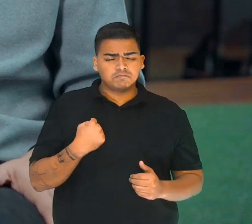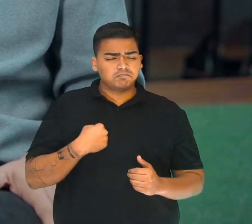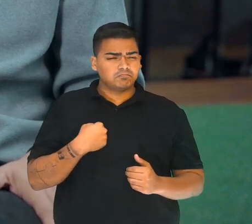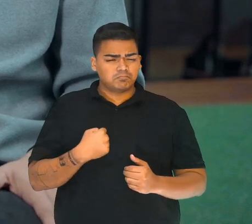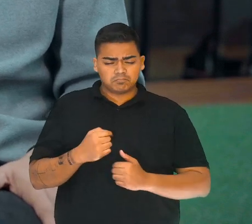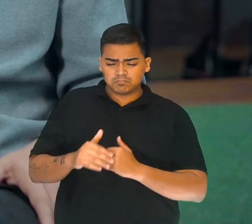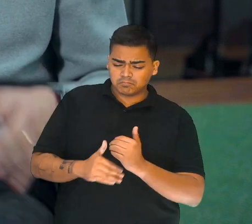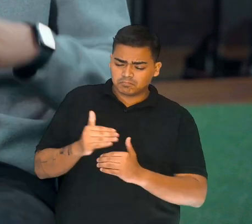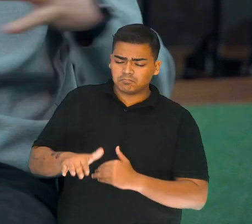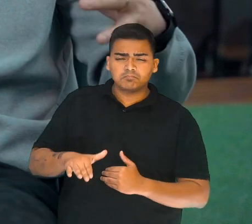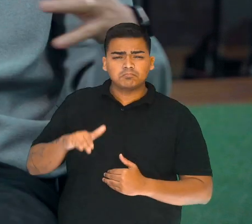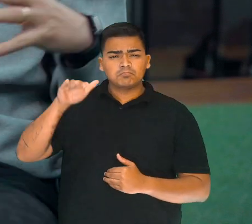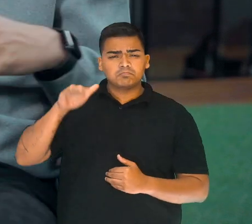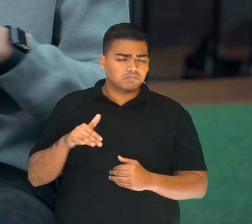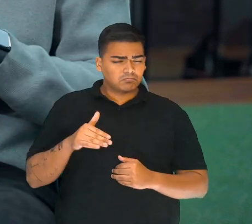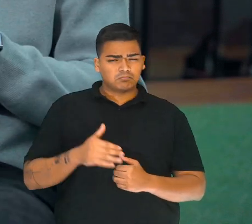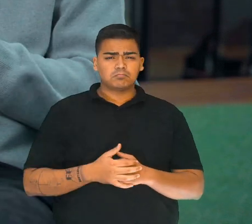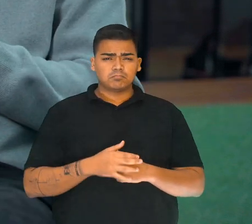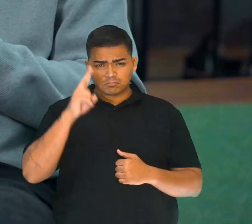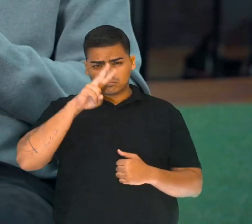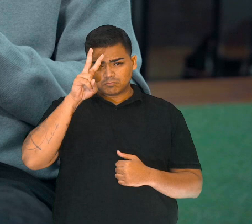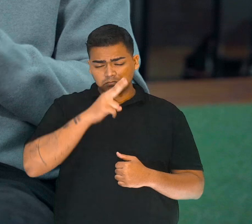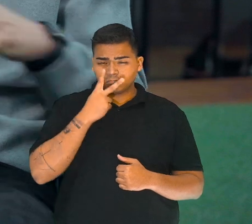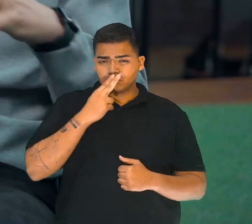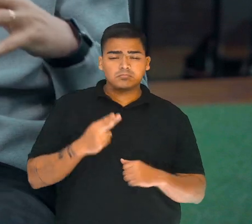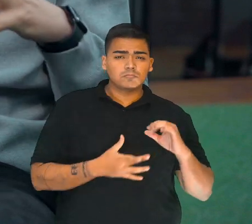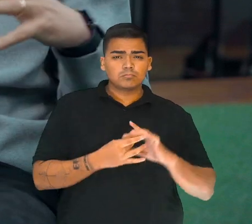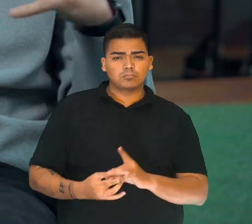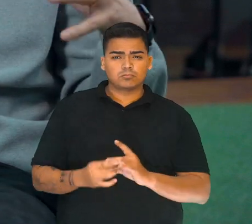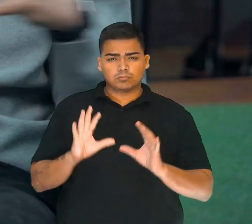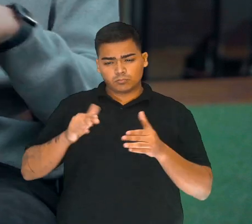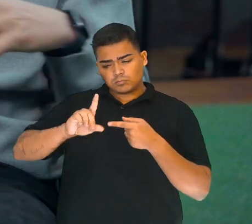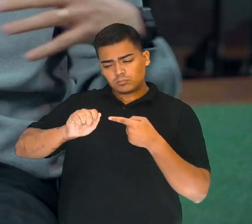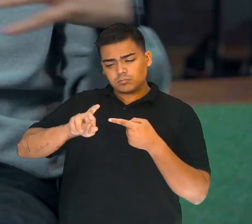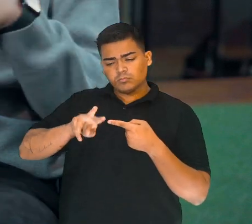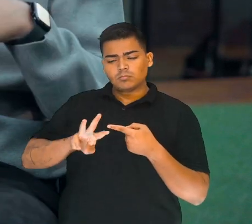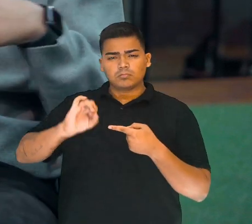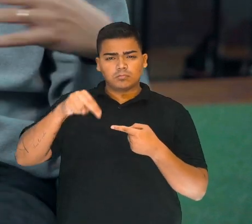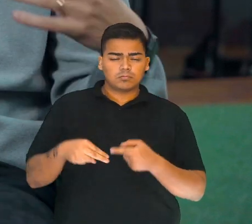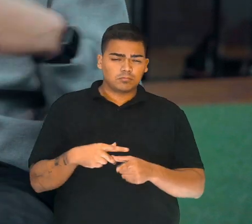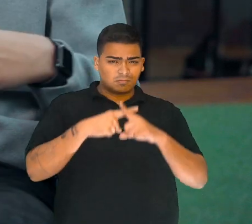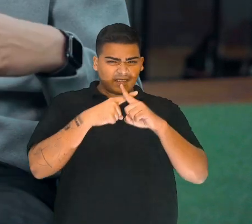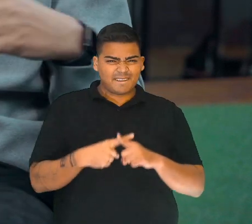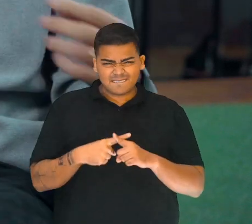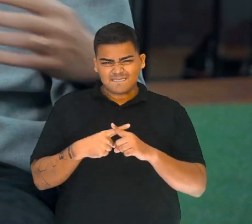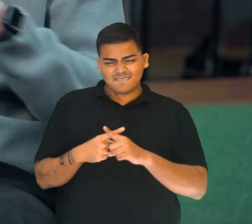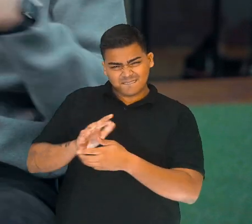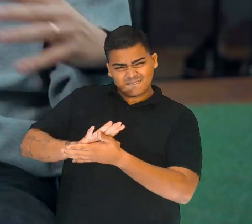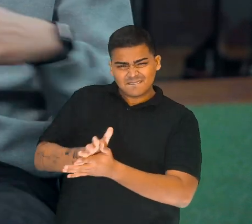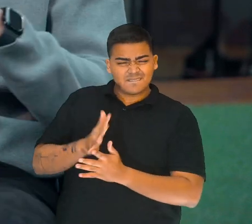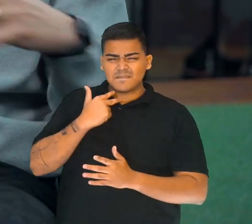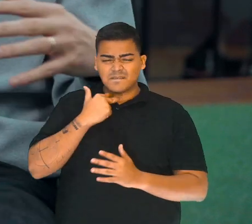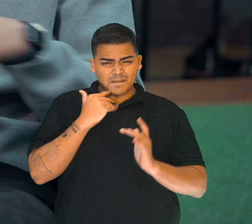gente cresceu, né, na história meio Darwin, né, do vence o mais forte, competição, dedo no